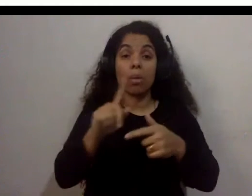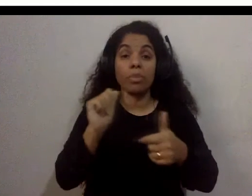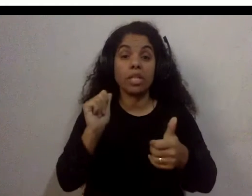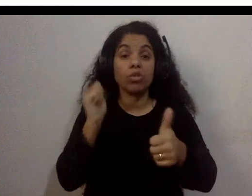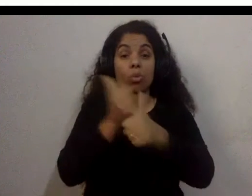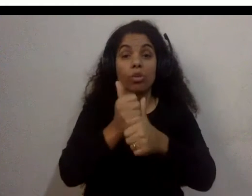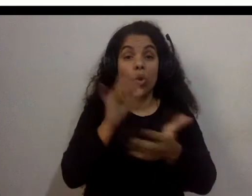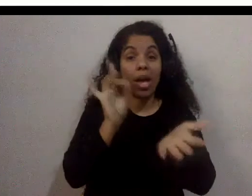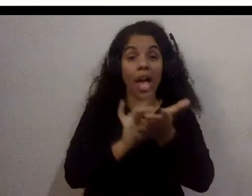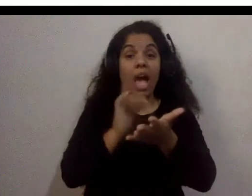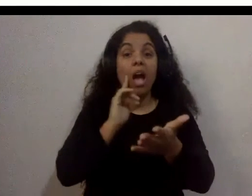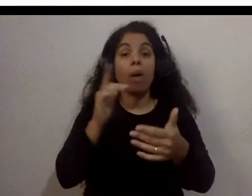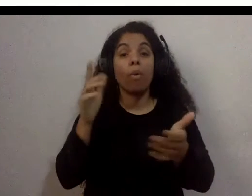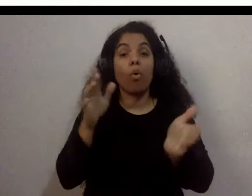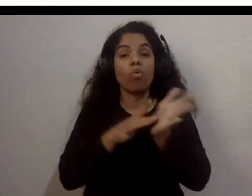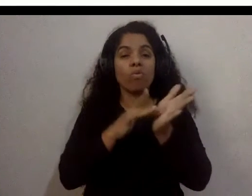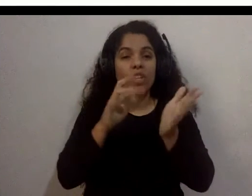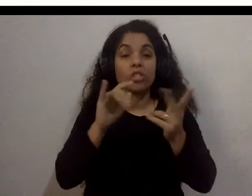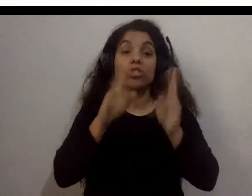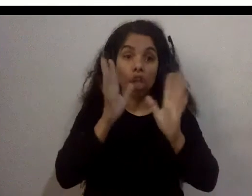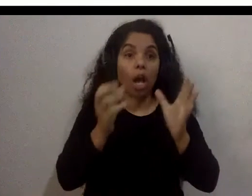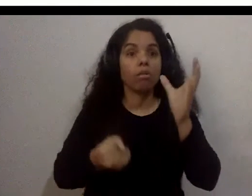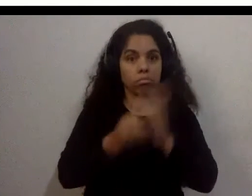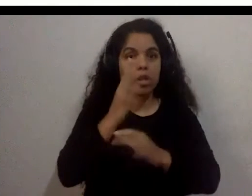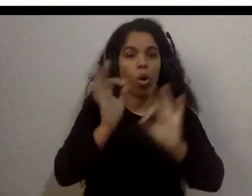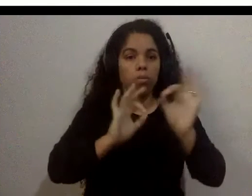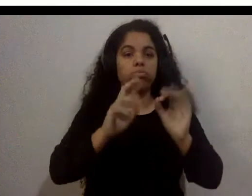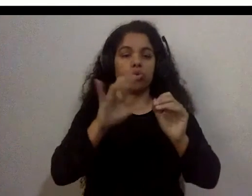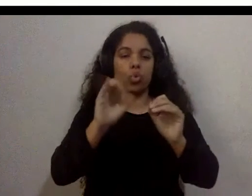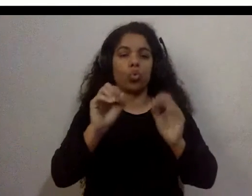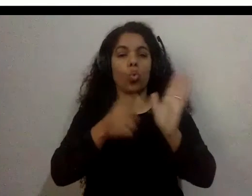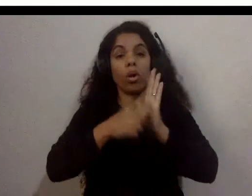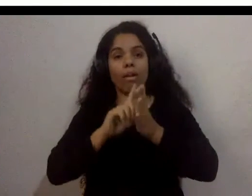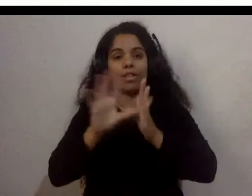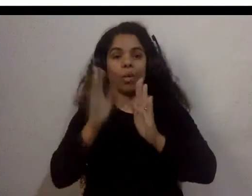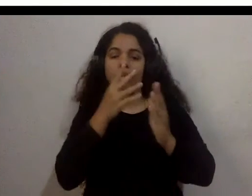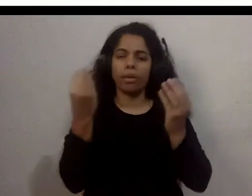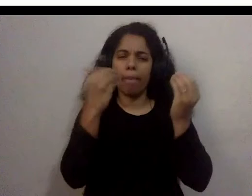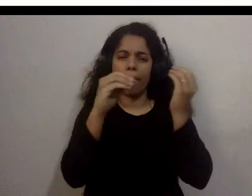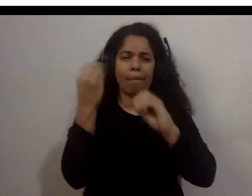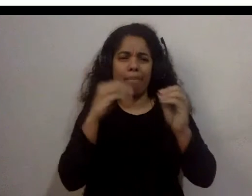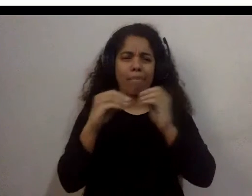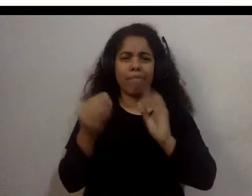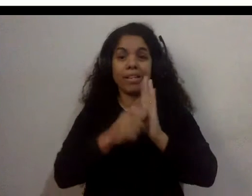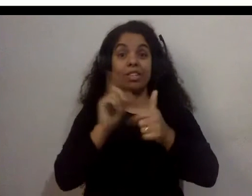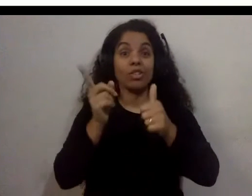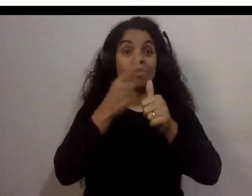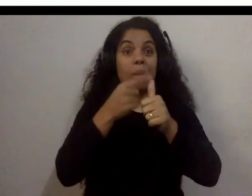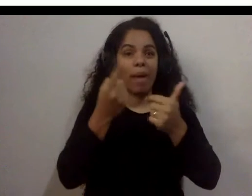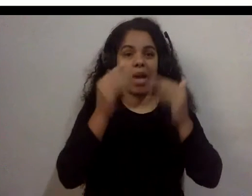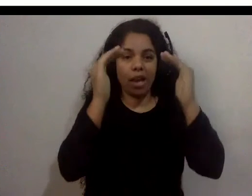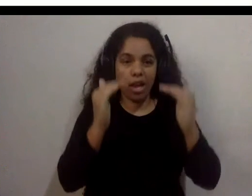fictício, porque você já criou aquela estrutura anteriormente. Então, você vai construindo em cima daqueles primeiros